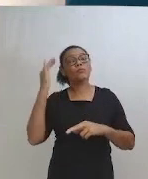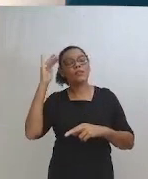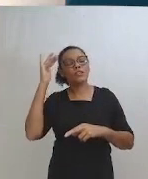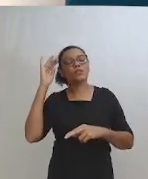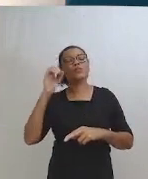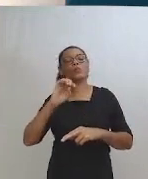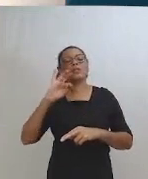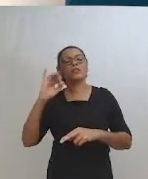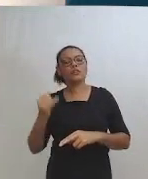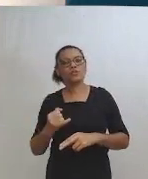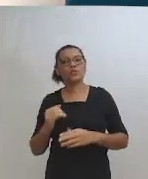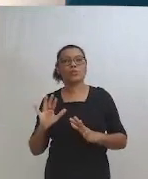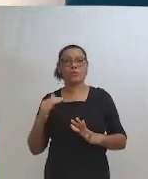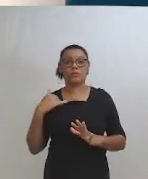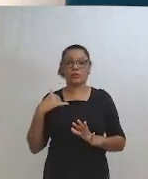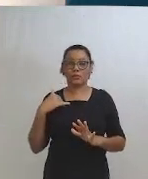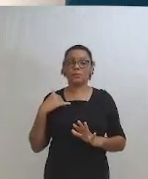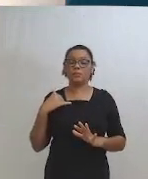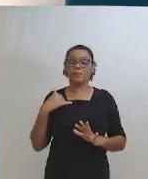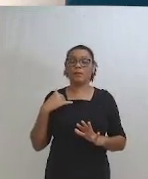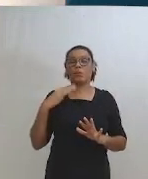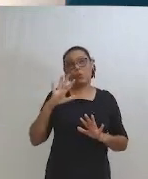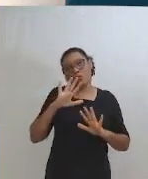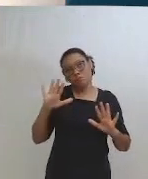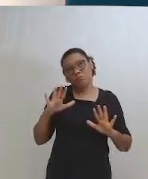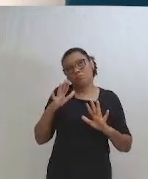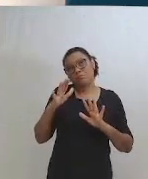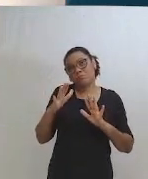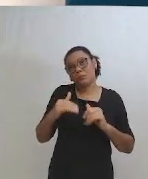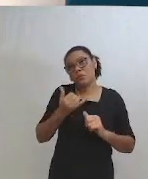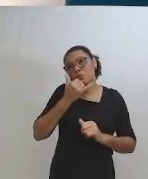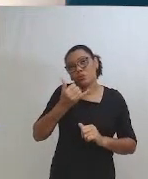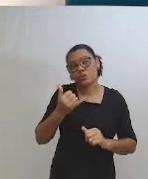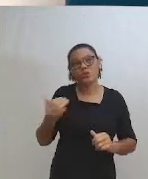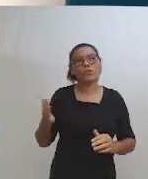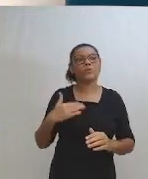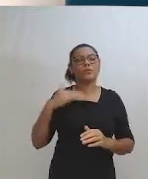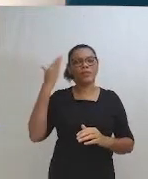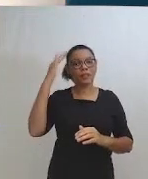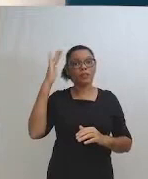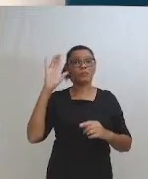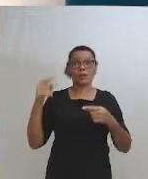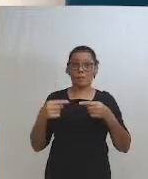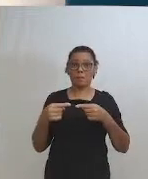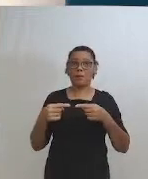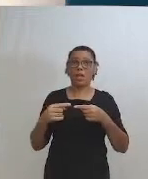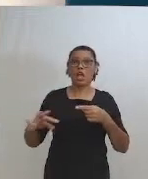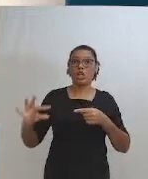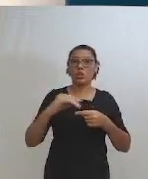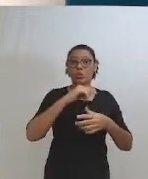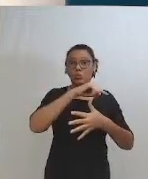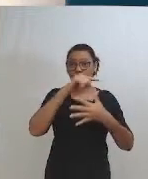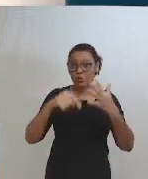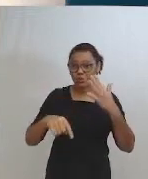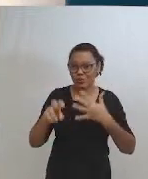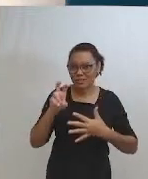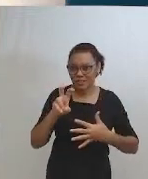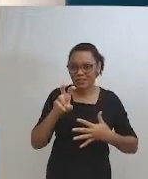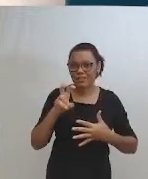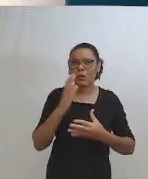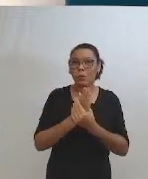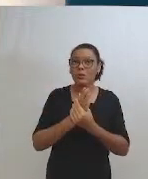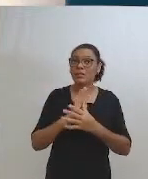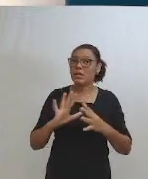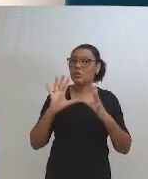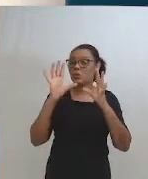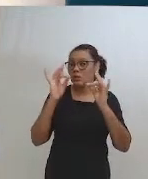entendo, enfim, com a devida vênia, que seja um entendimento aplicável a todos os casos e não específico ou relativo